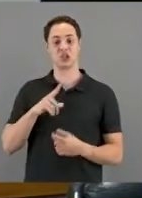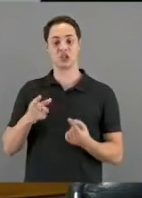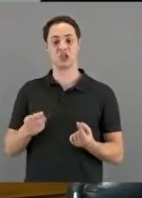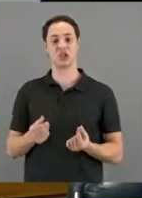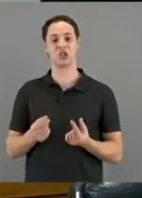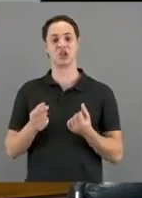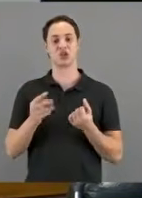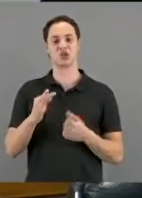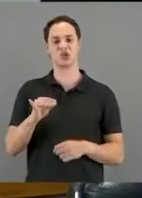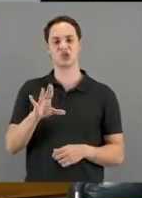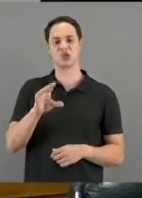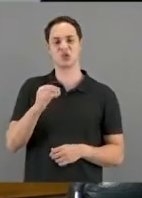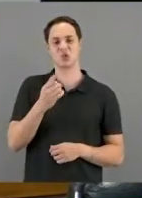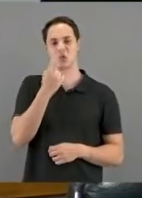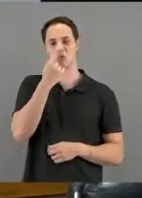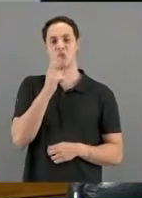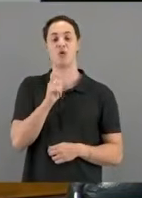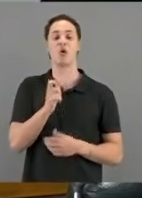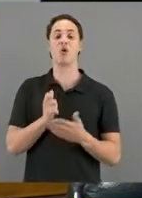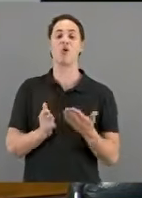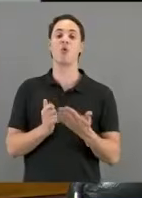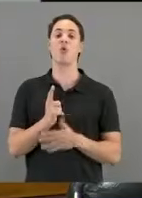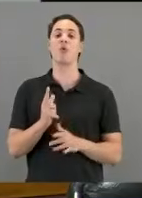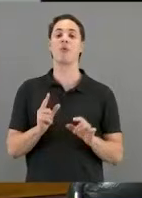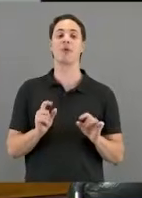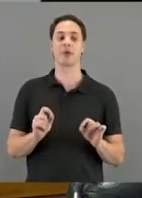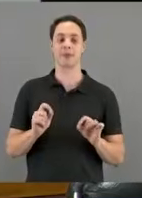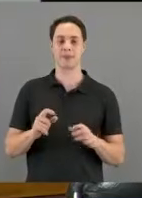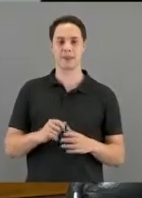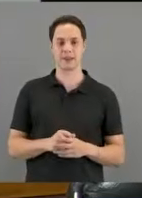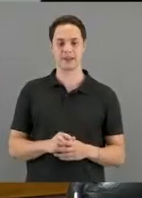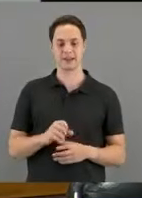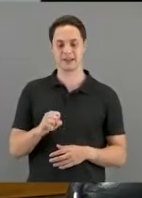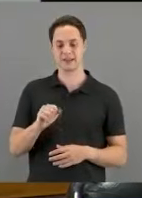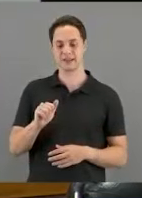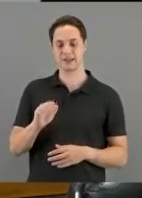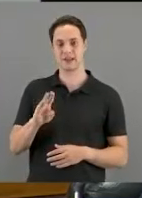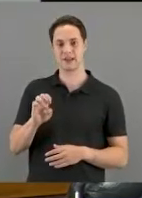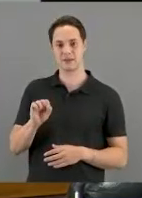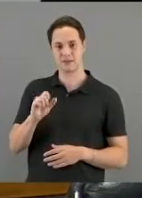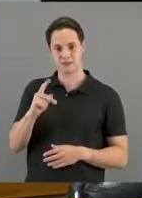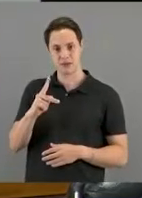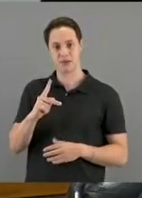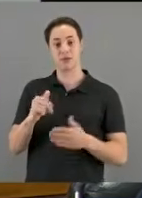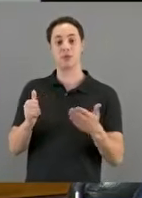no mercado, compra a Sabesp e